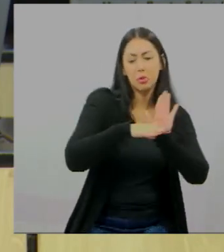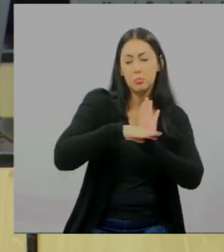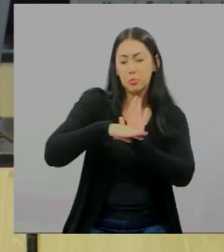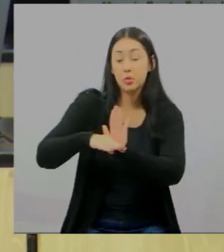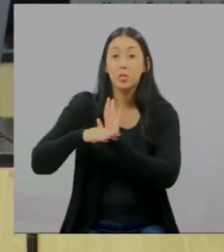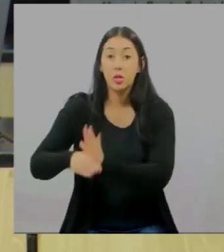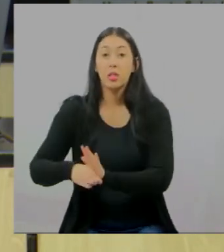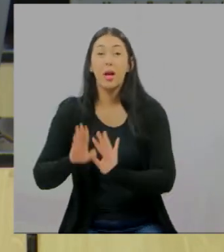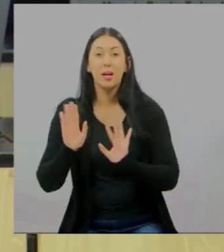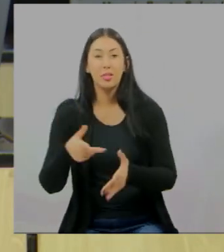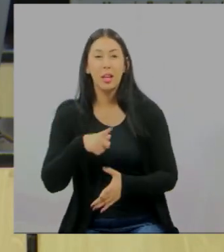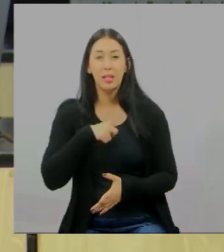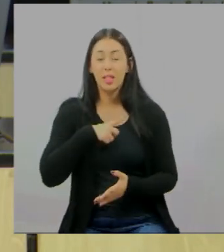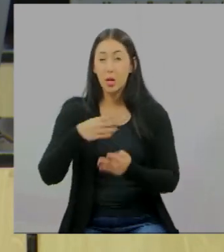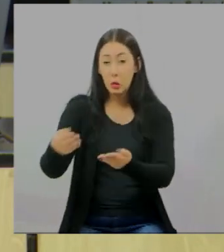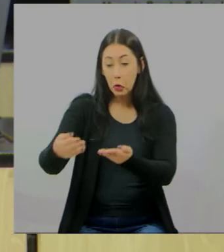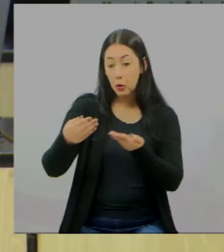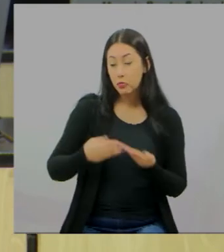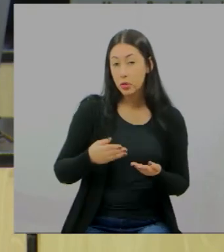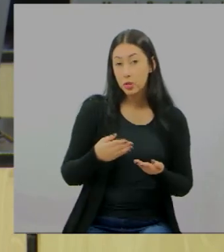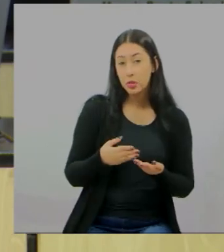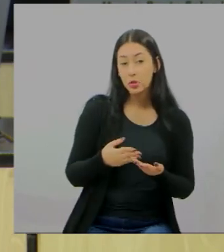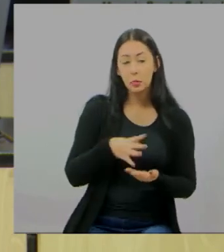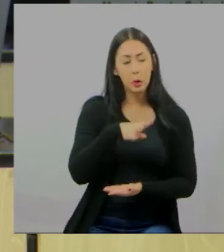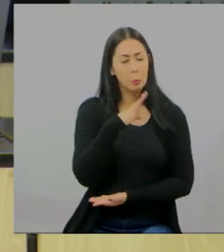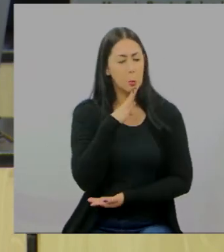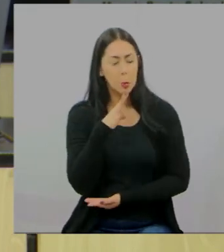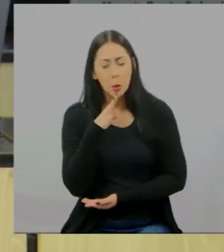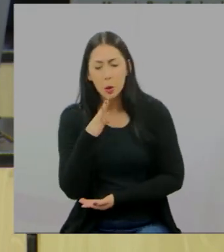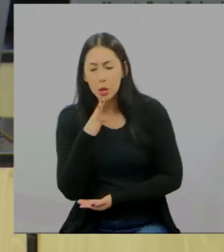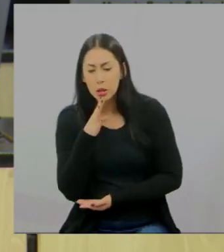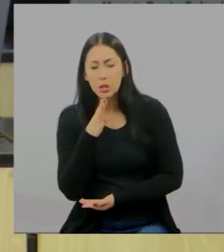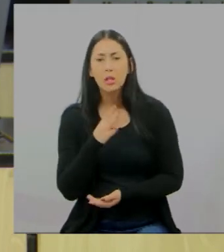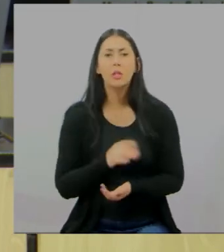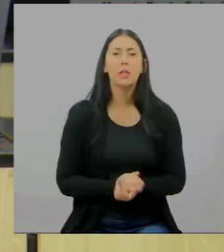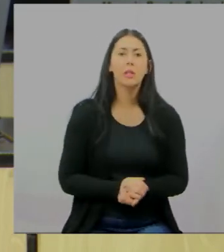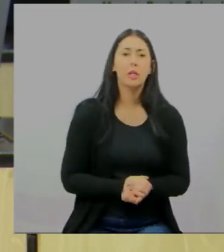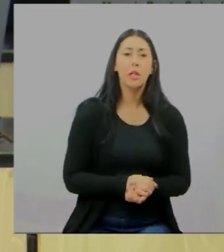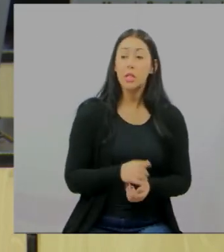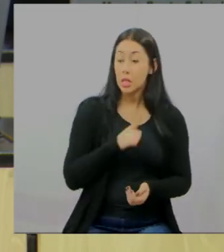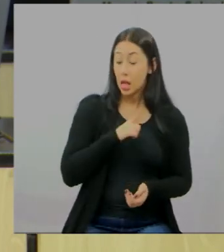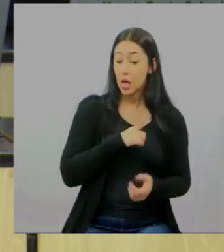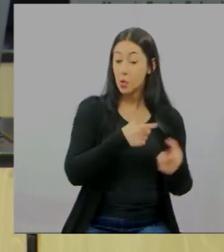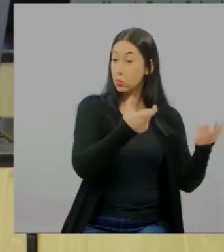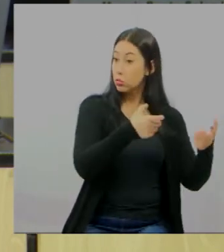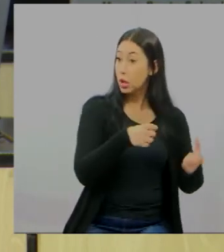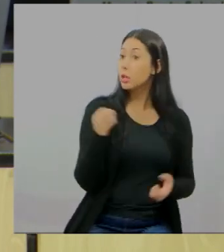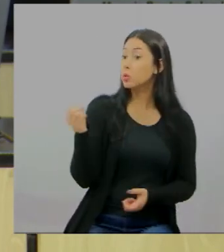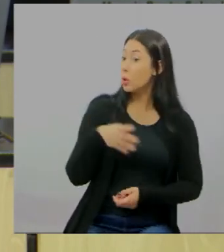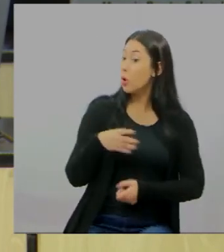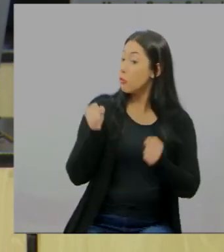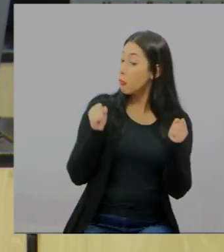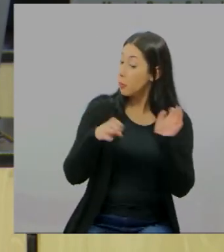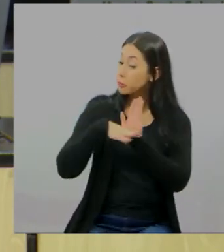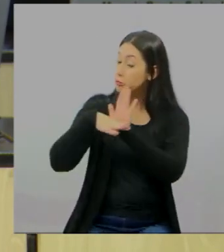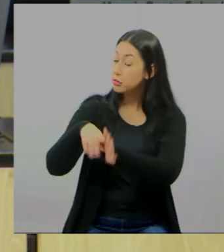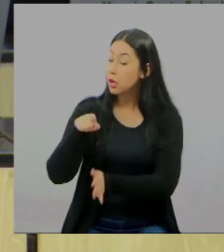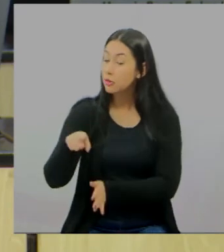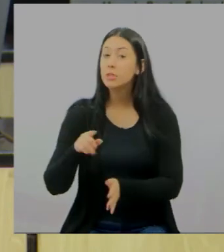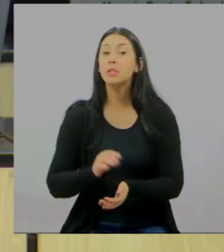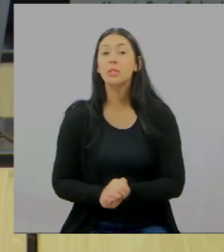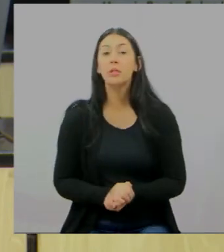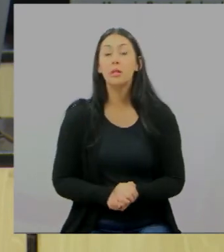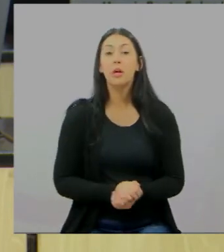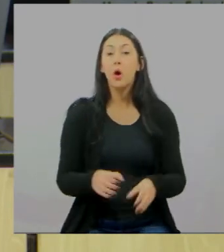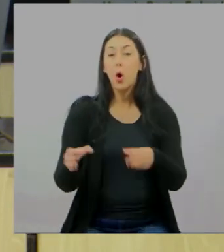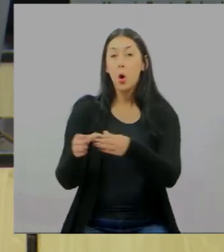ou feito um convite para conhecimento e proximidade da nova sede que acolhe com dignidade essas pessoas e esse grupo que se